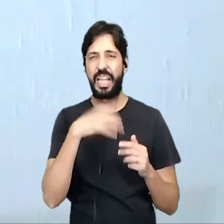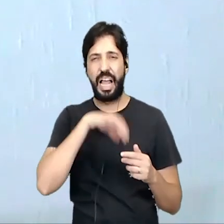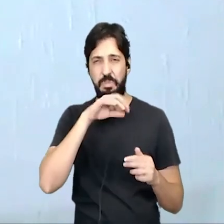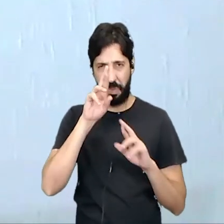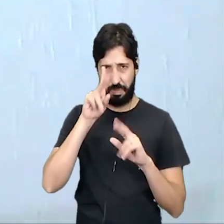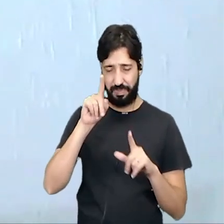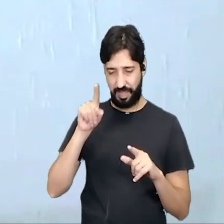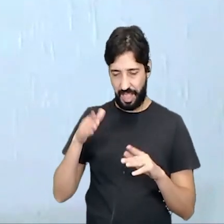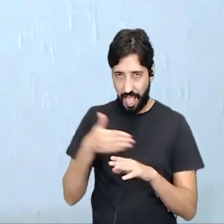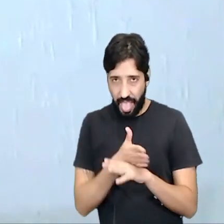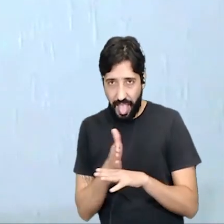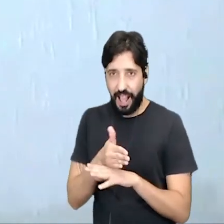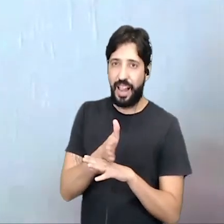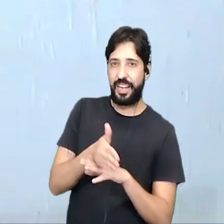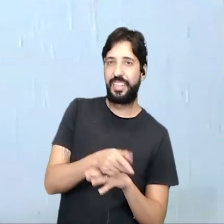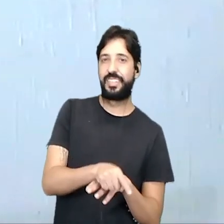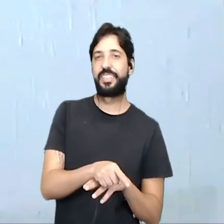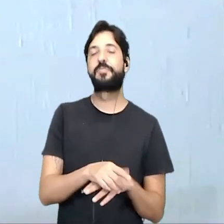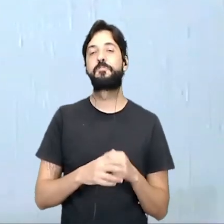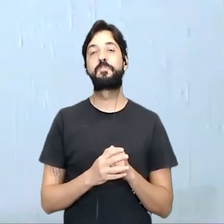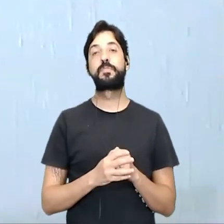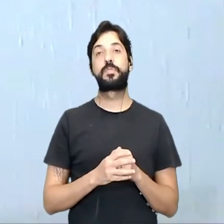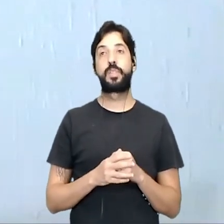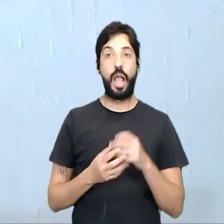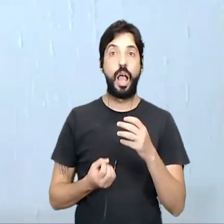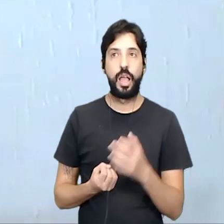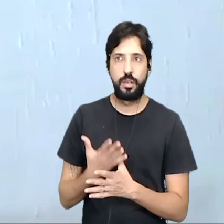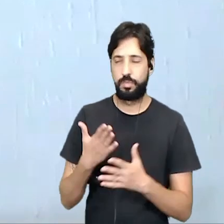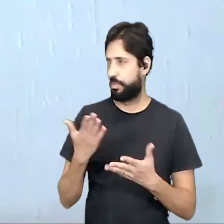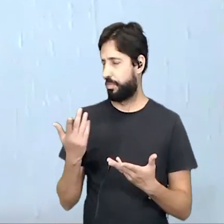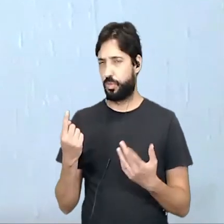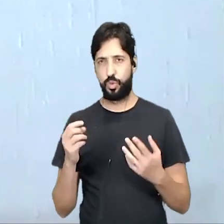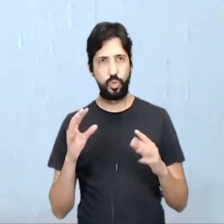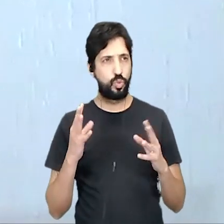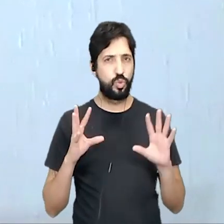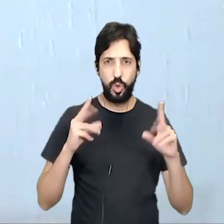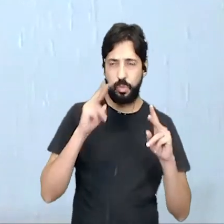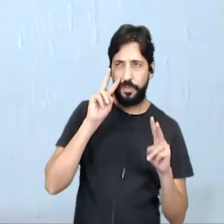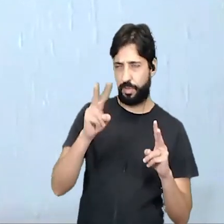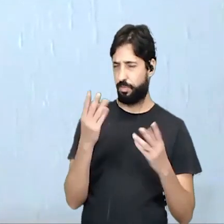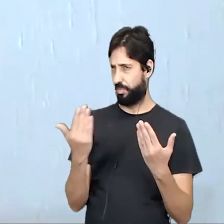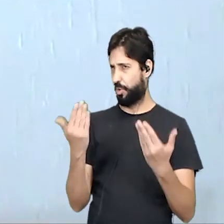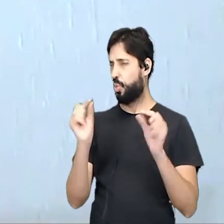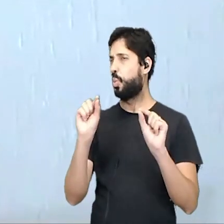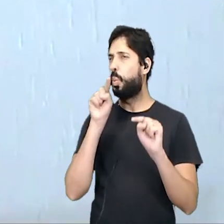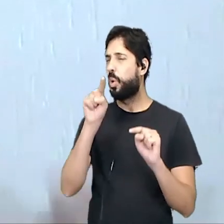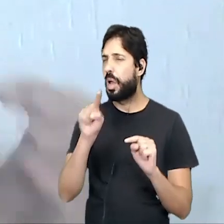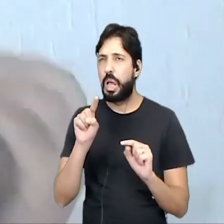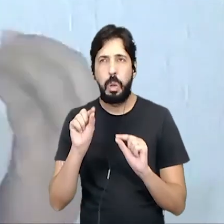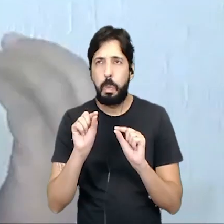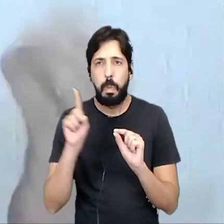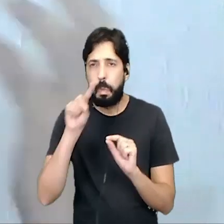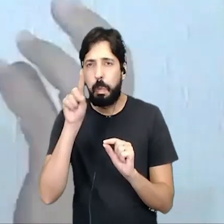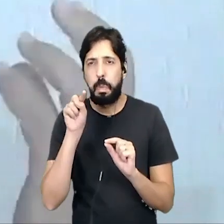humano, então ele parecia um tracajá andando ali enrolado numa manta em cena. E criou uma suspeita, porque o